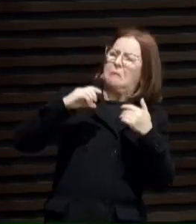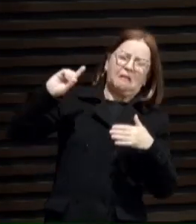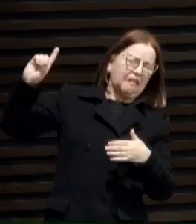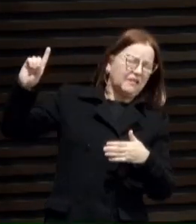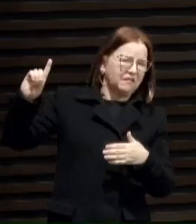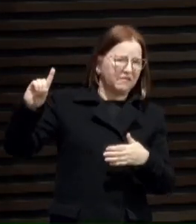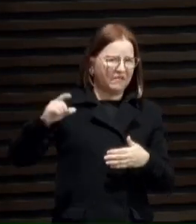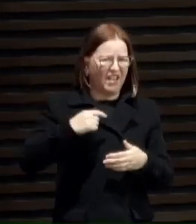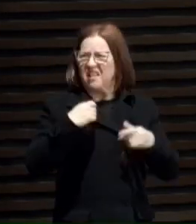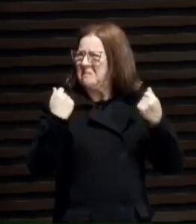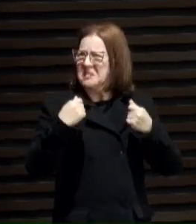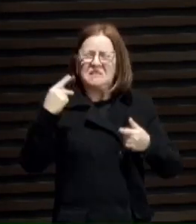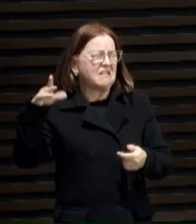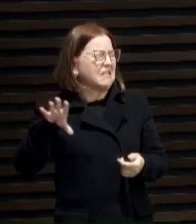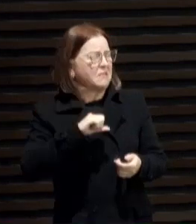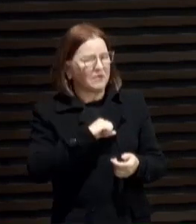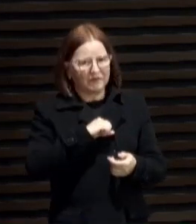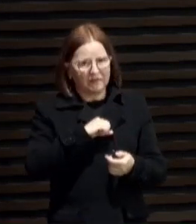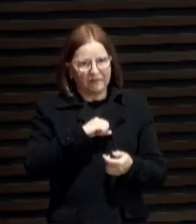Eu não preciso do seu amor.